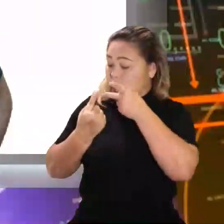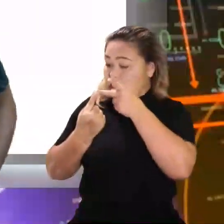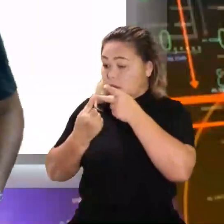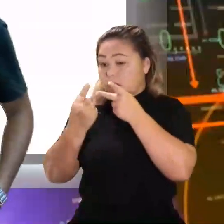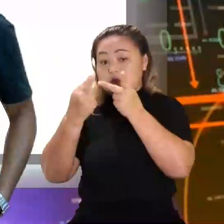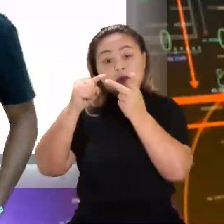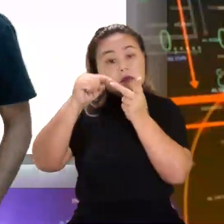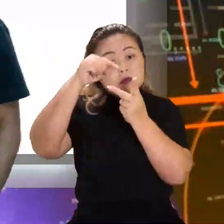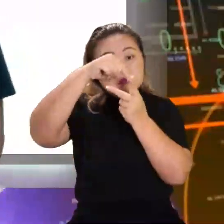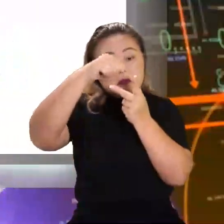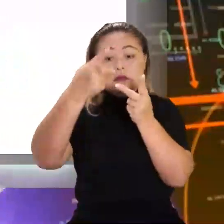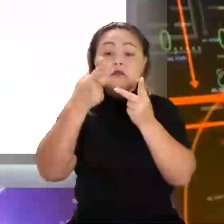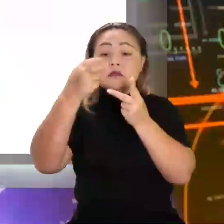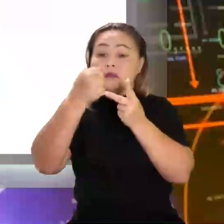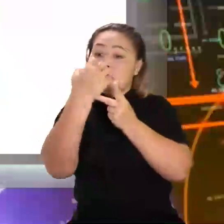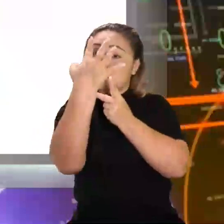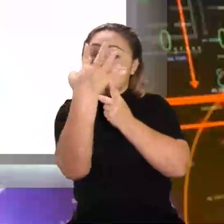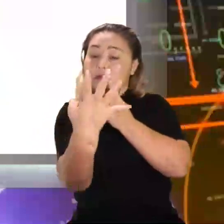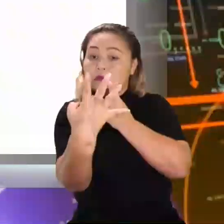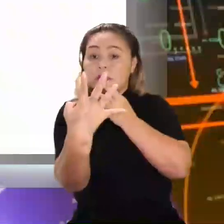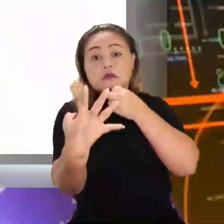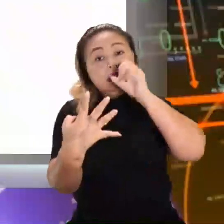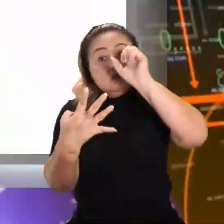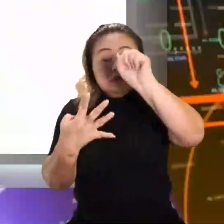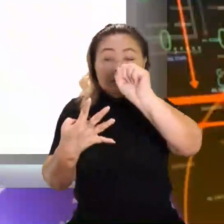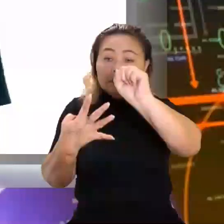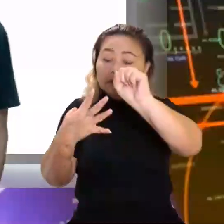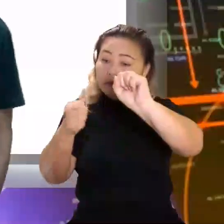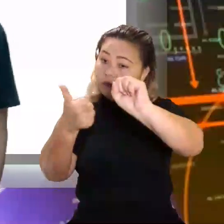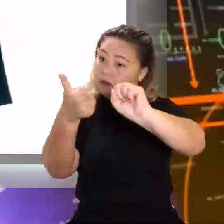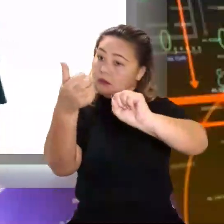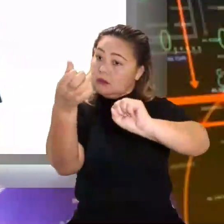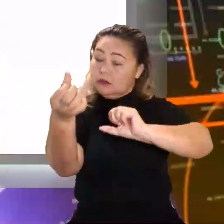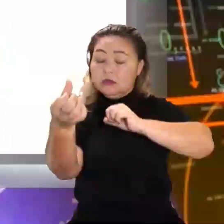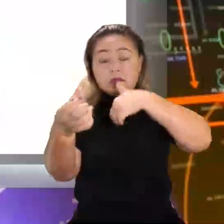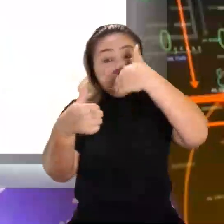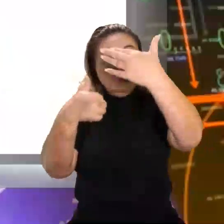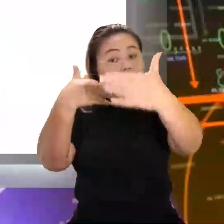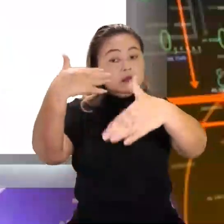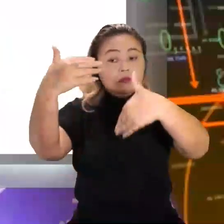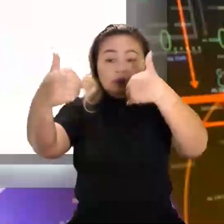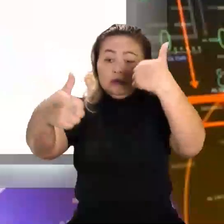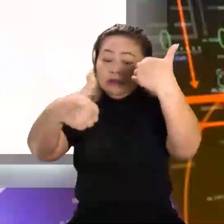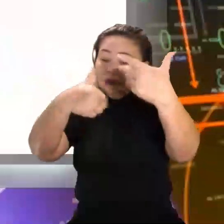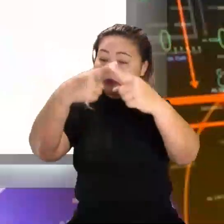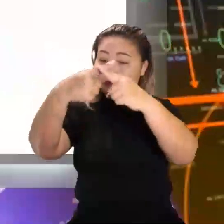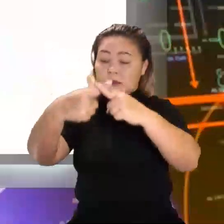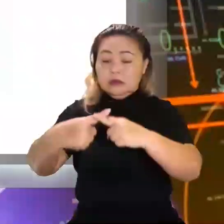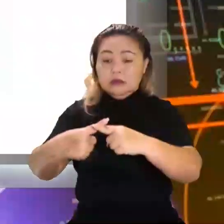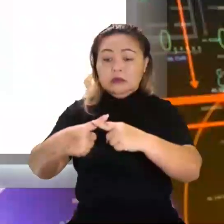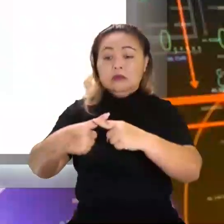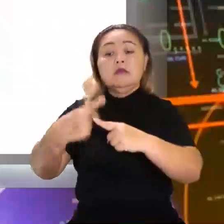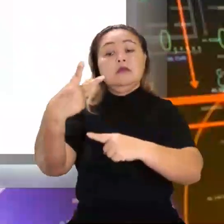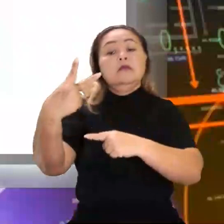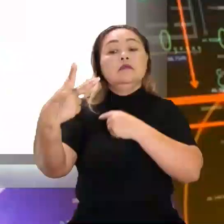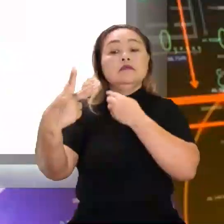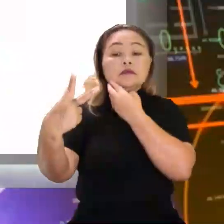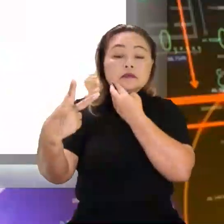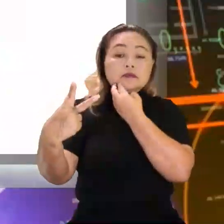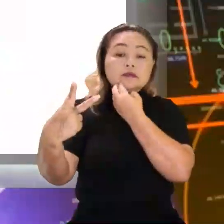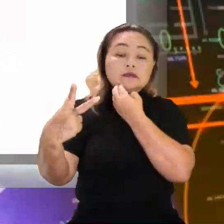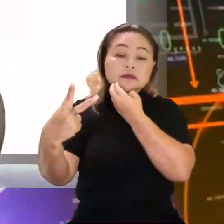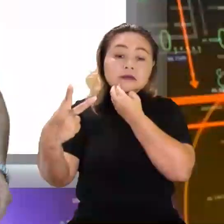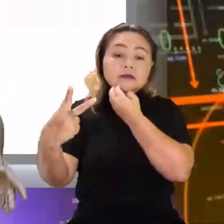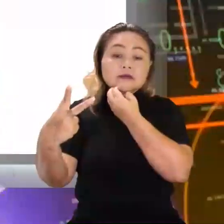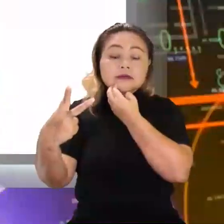depois tem 2, depois 4, 8, 16 e assim a gente iria tendo os múltiplos de 2, né? Então a